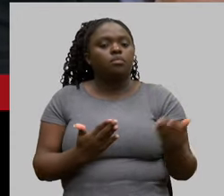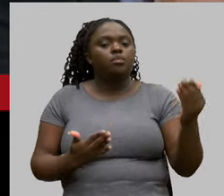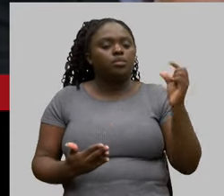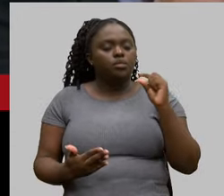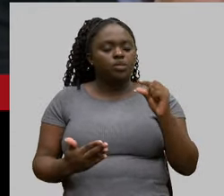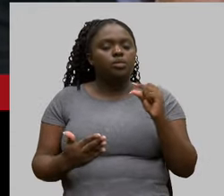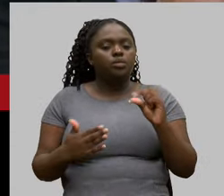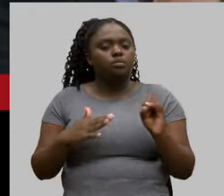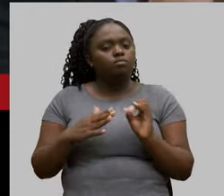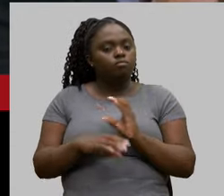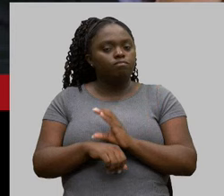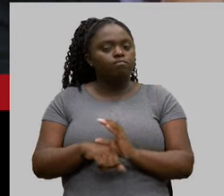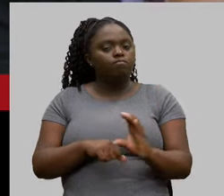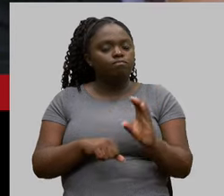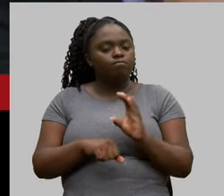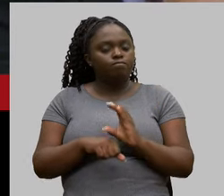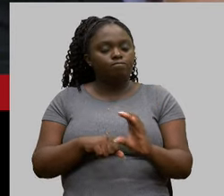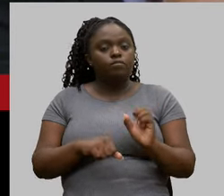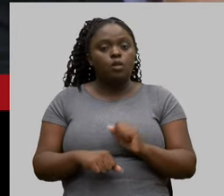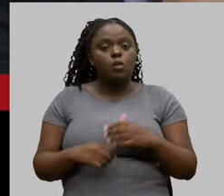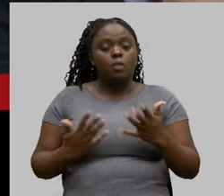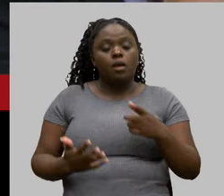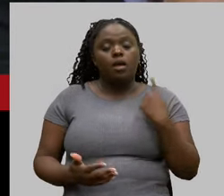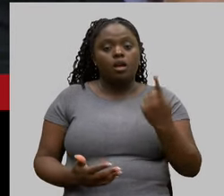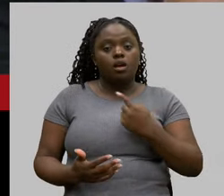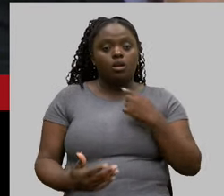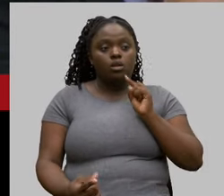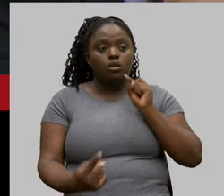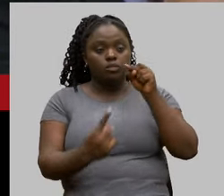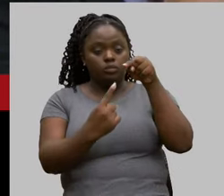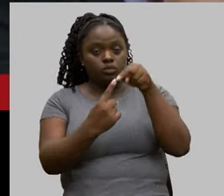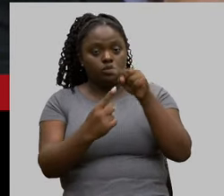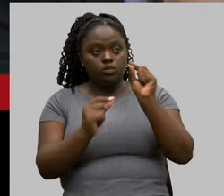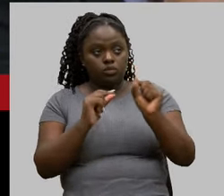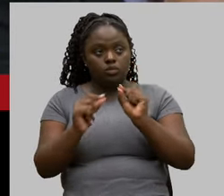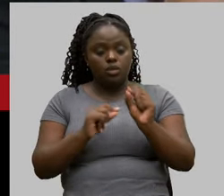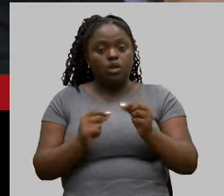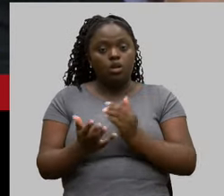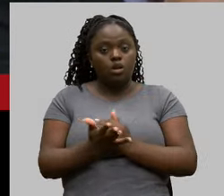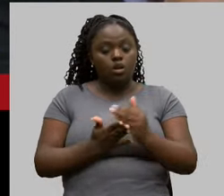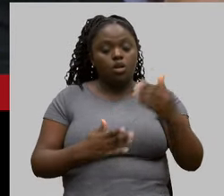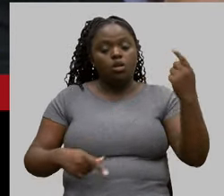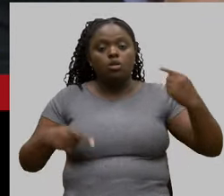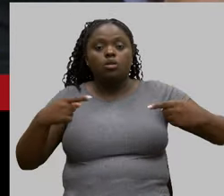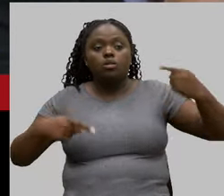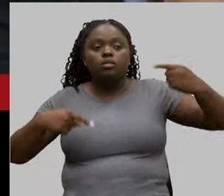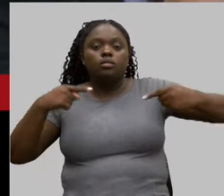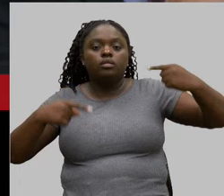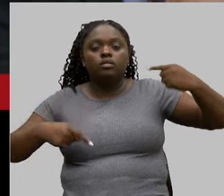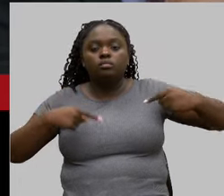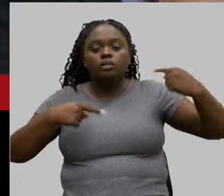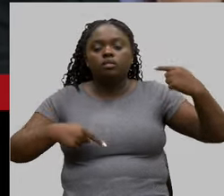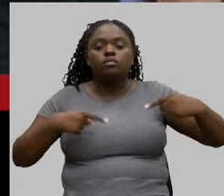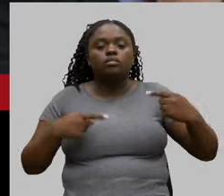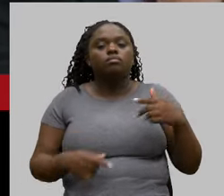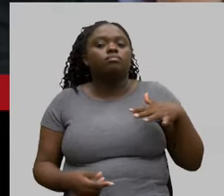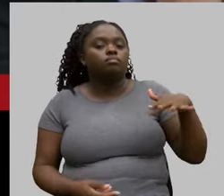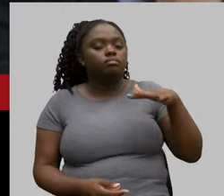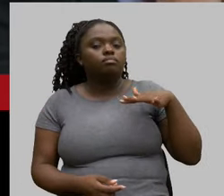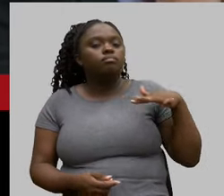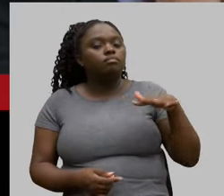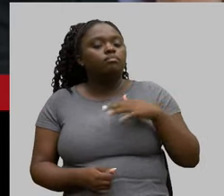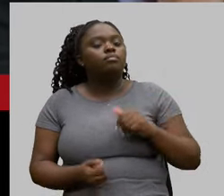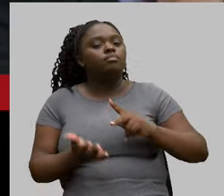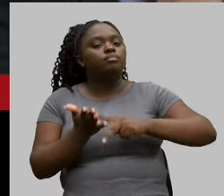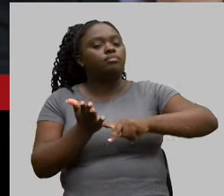né então Deputado a nossa intenção é de que a gente abra um debate sobre especificamente essa questão né o sindicato dos